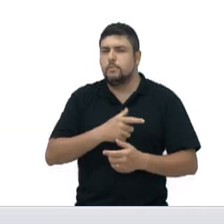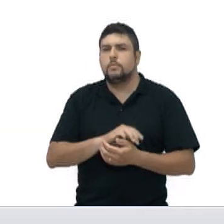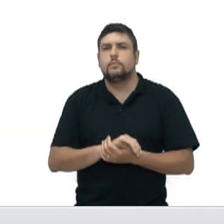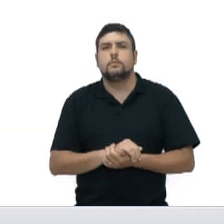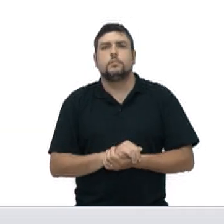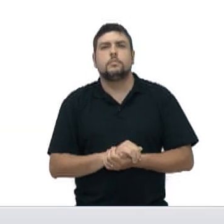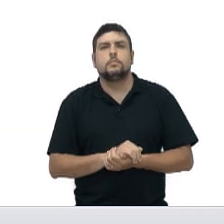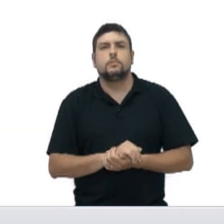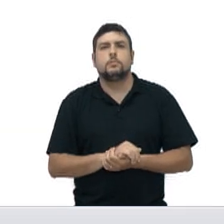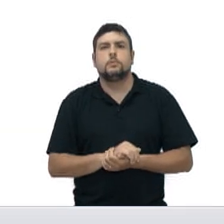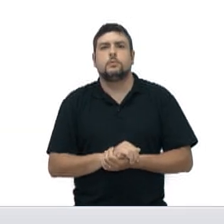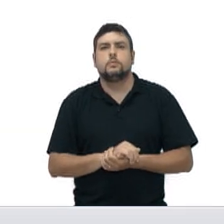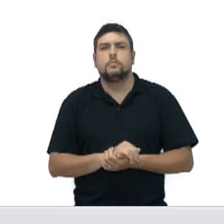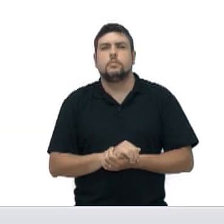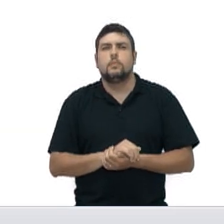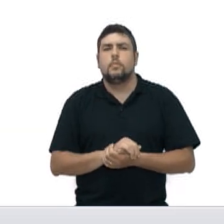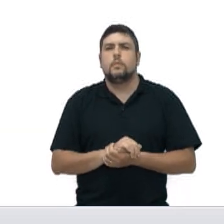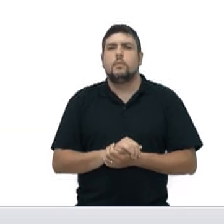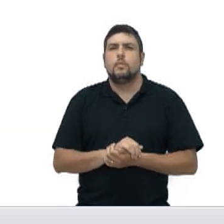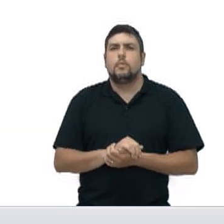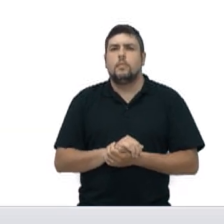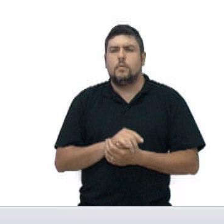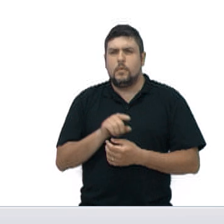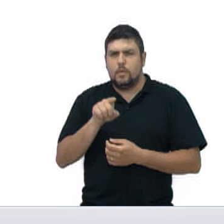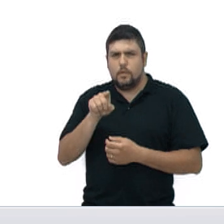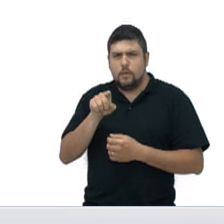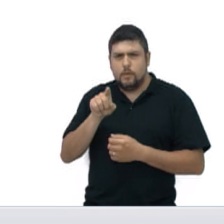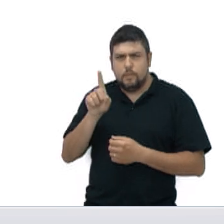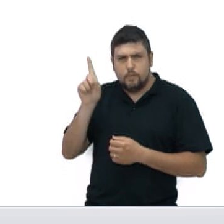Quais as chances desse animalzinho sobreviver?